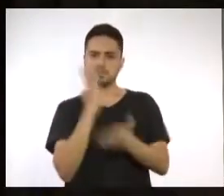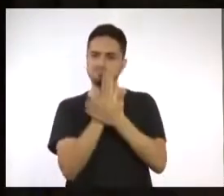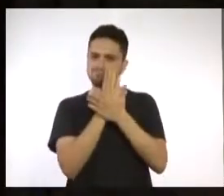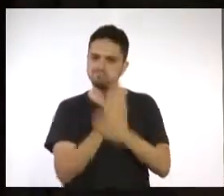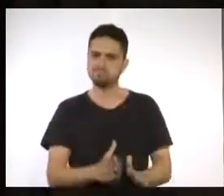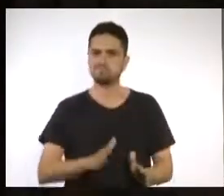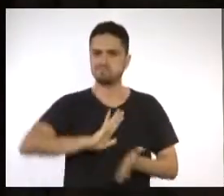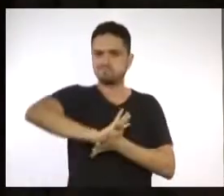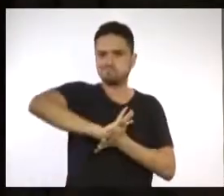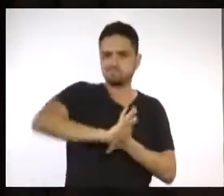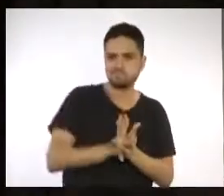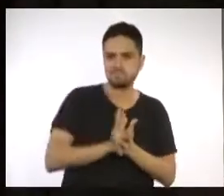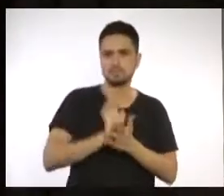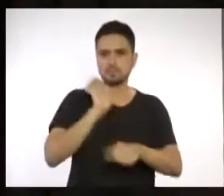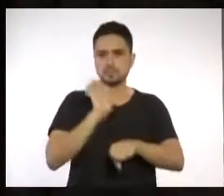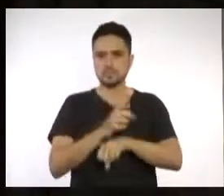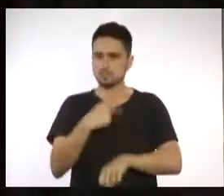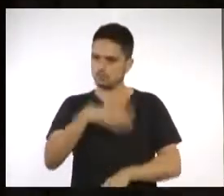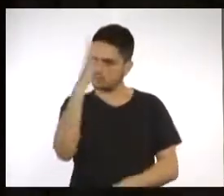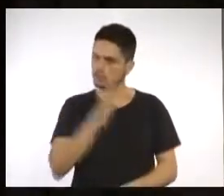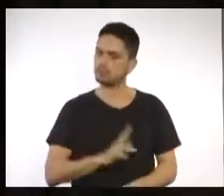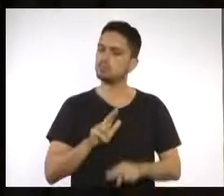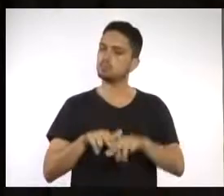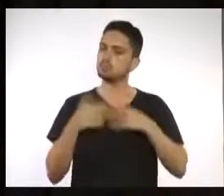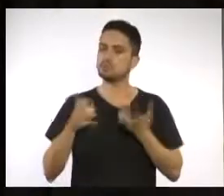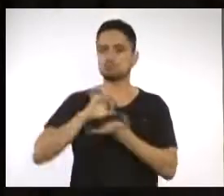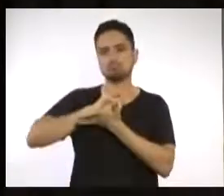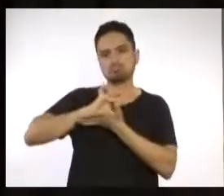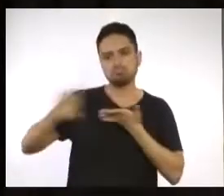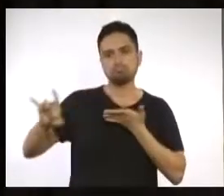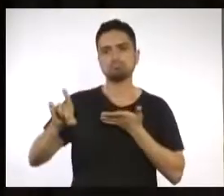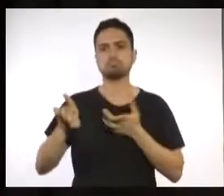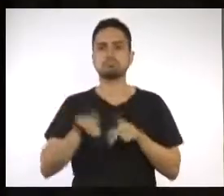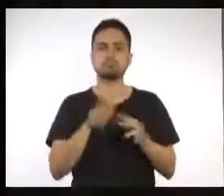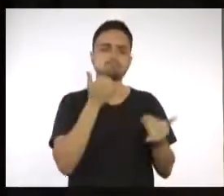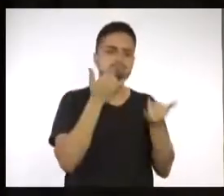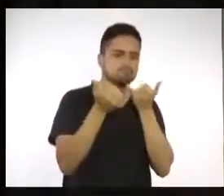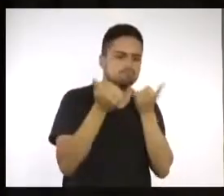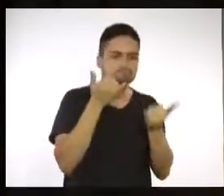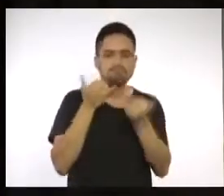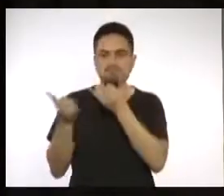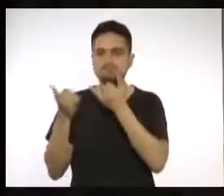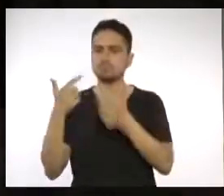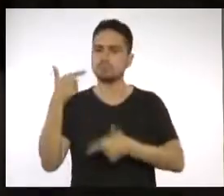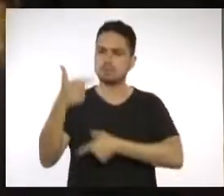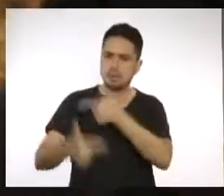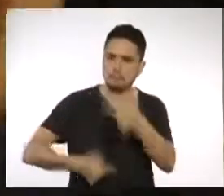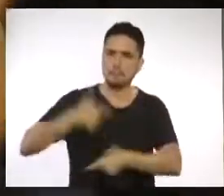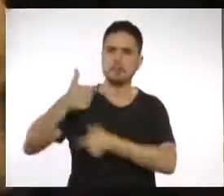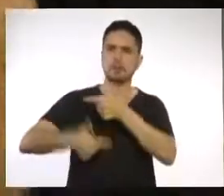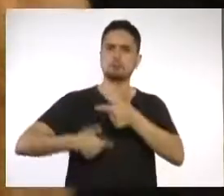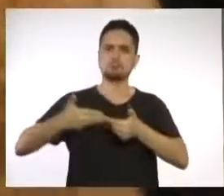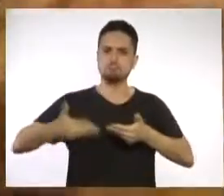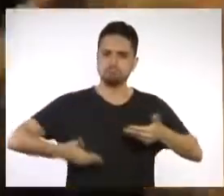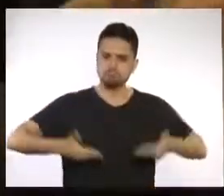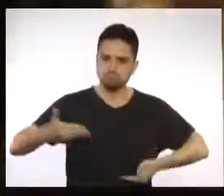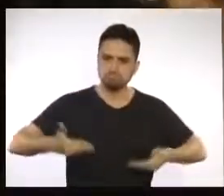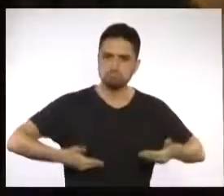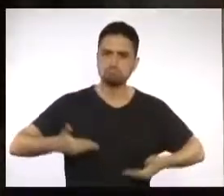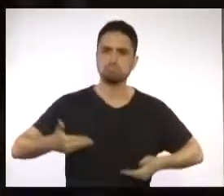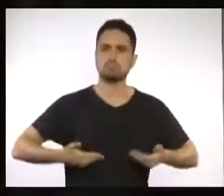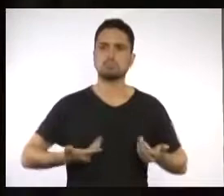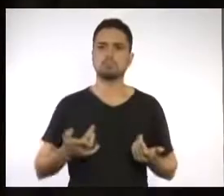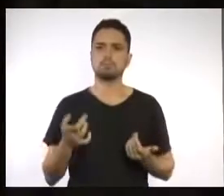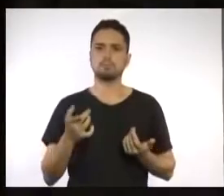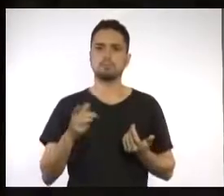Estado brasileiro. Por isso, quero repudiar essa declaração e me solidarizar com o trabalho, com a luta, com a trajetória de formação profissional e de